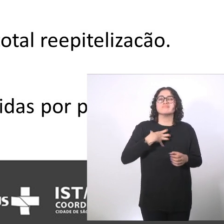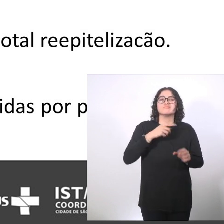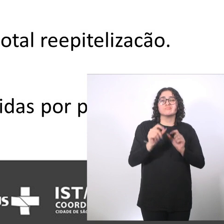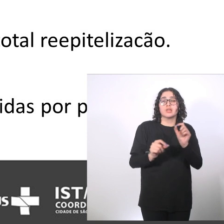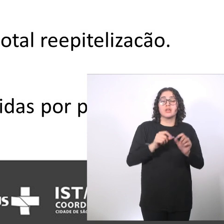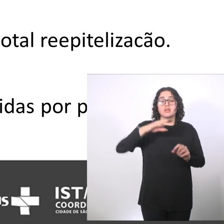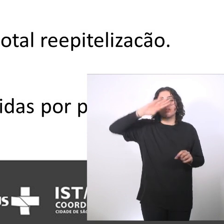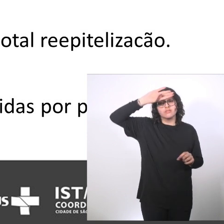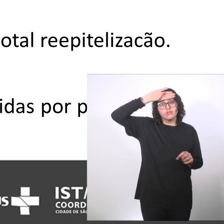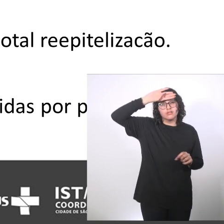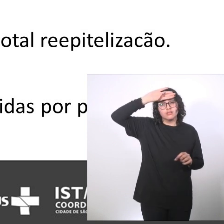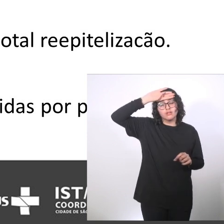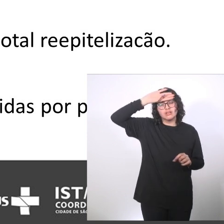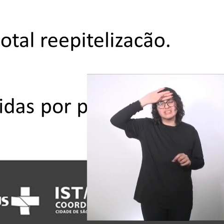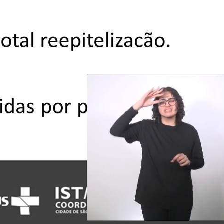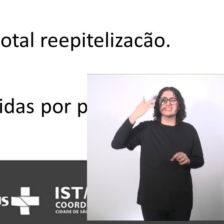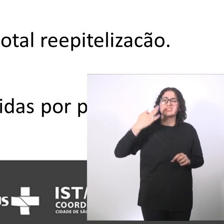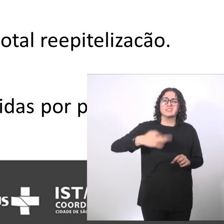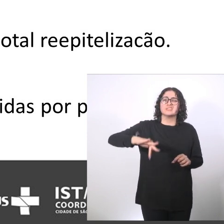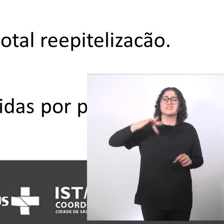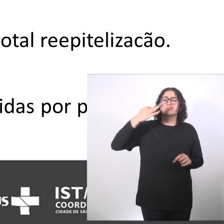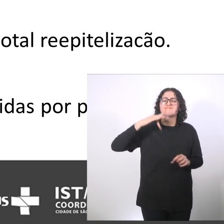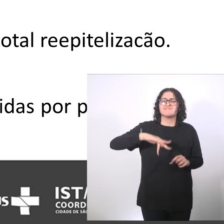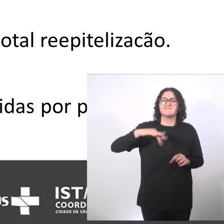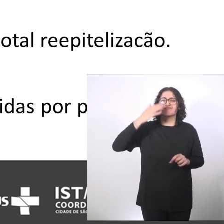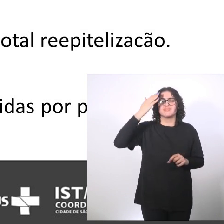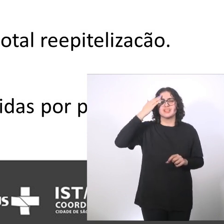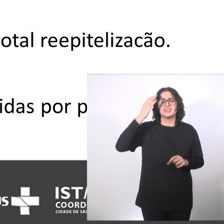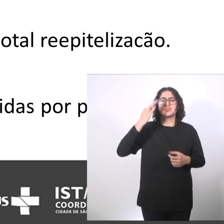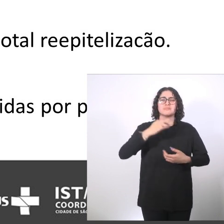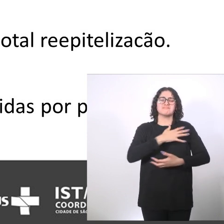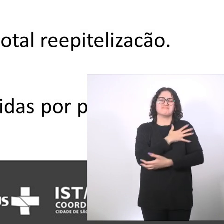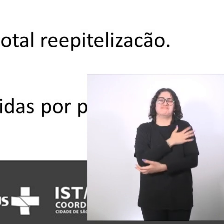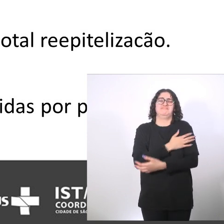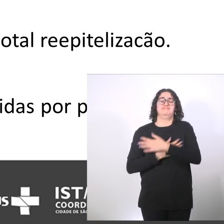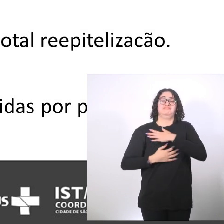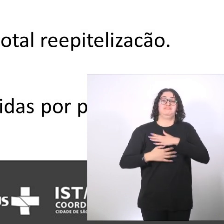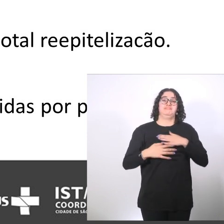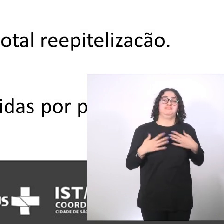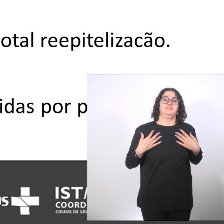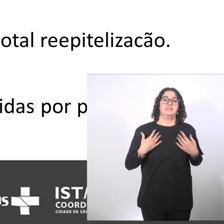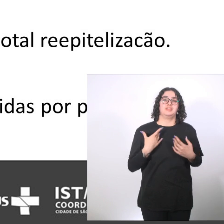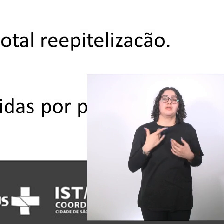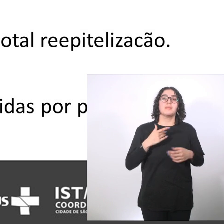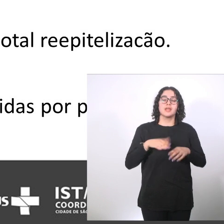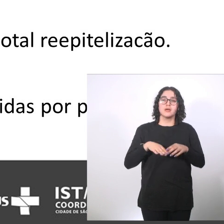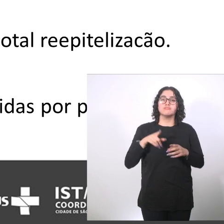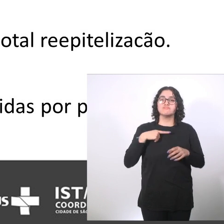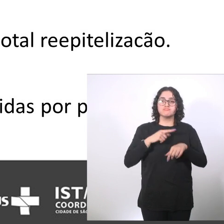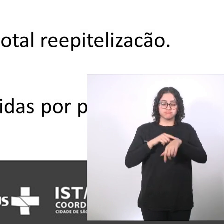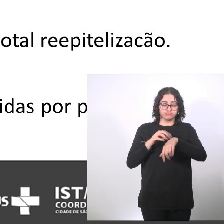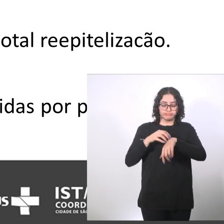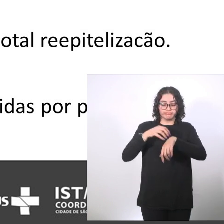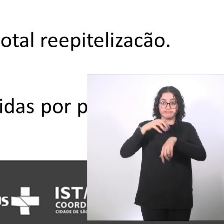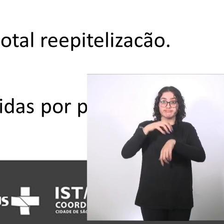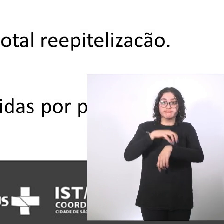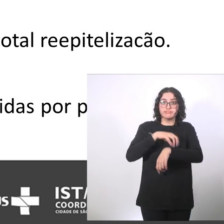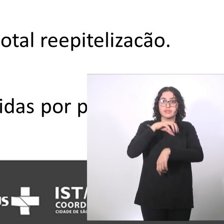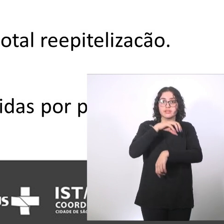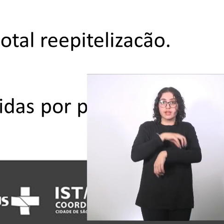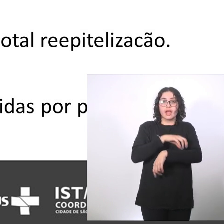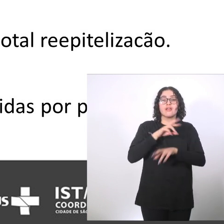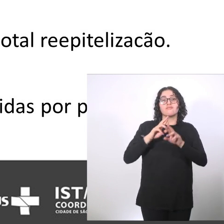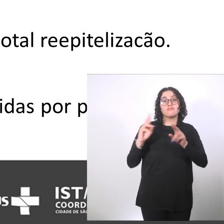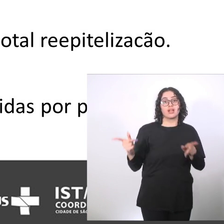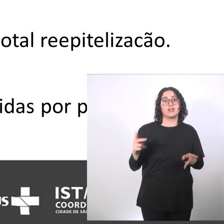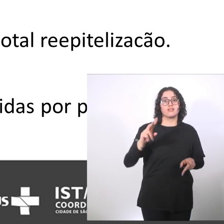febre, cefaleia, dor de cabeça, dores musculares e aumento dos linfonodos, o que diferencia da